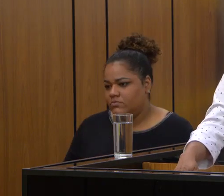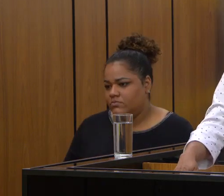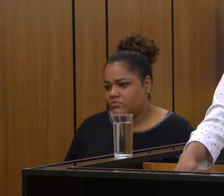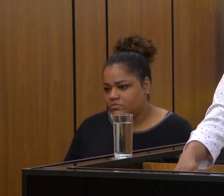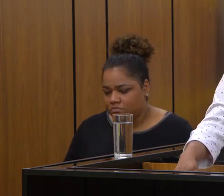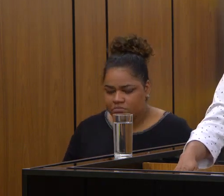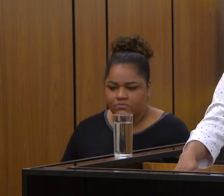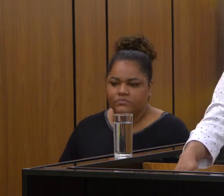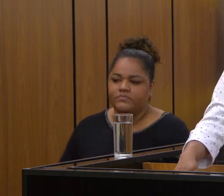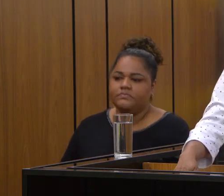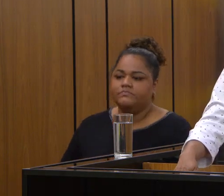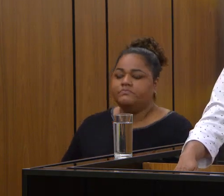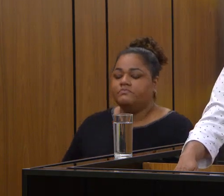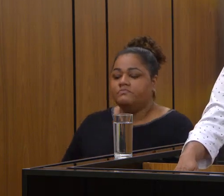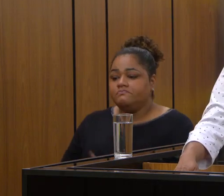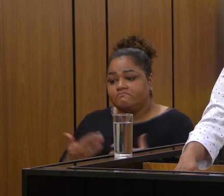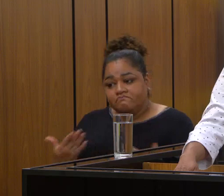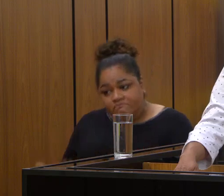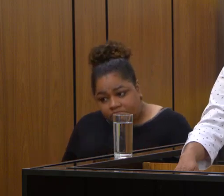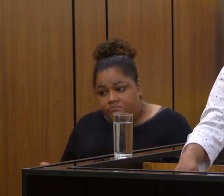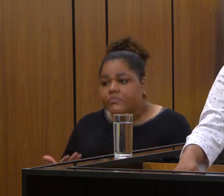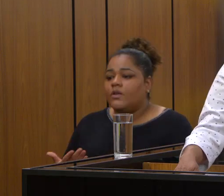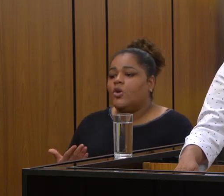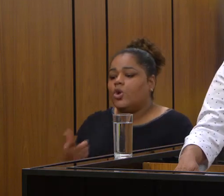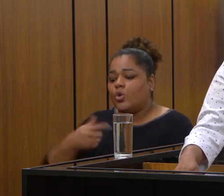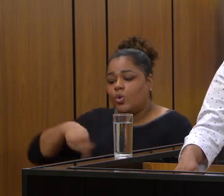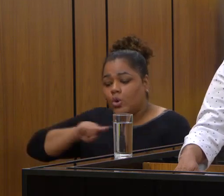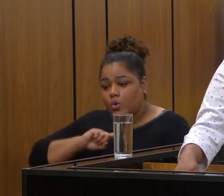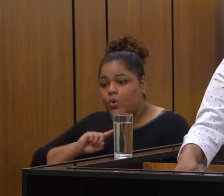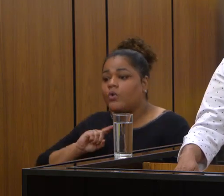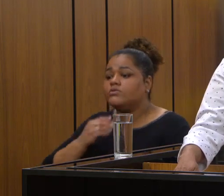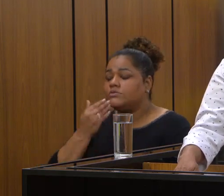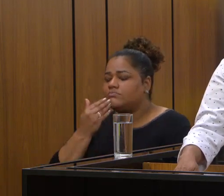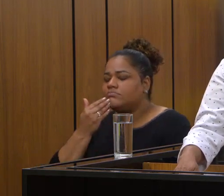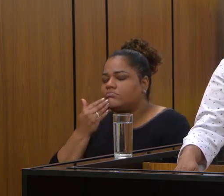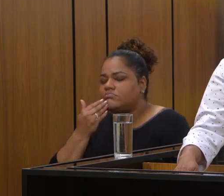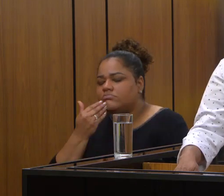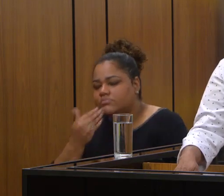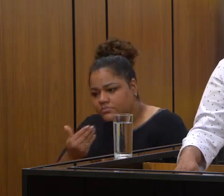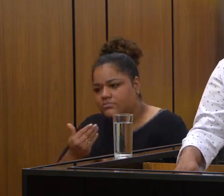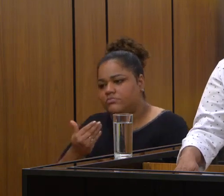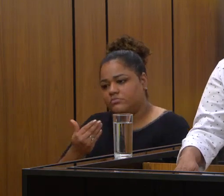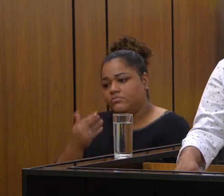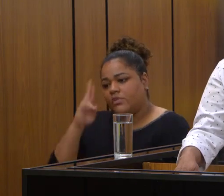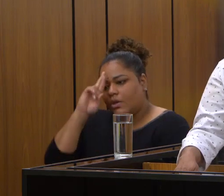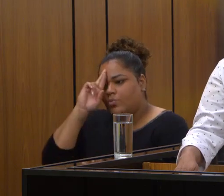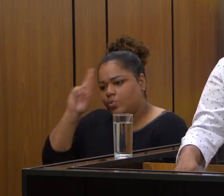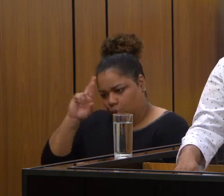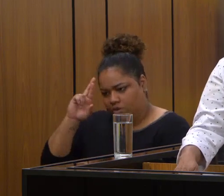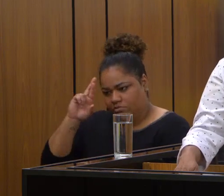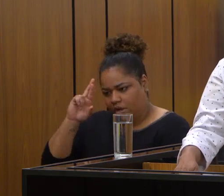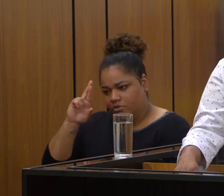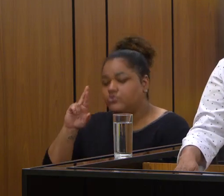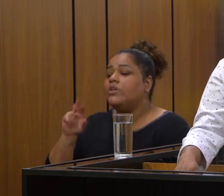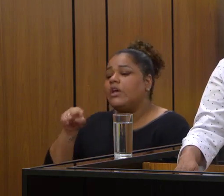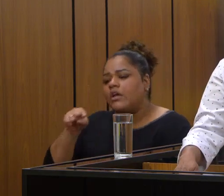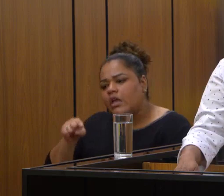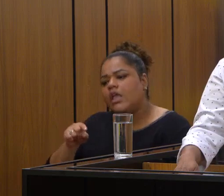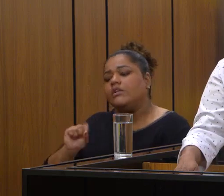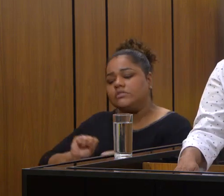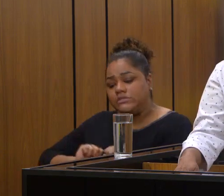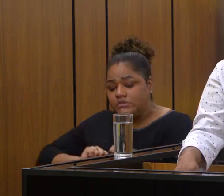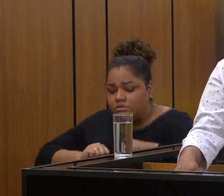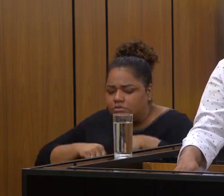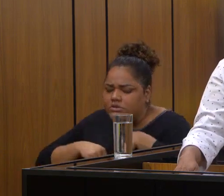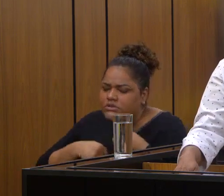diante dos fatos solicitamos o máximo de empenho das autoridades representar